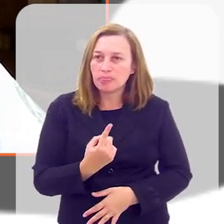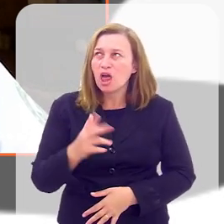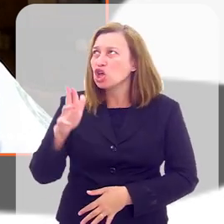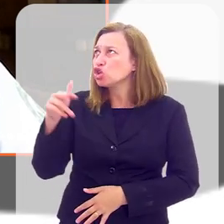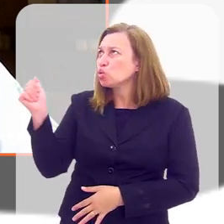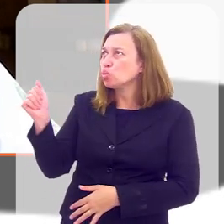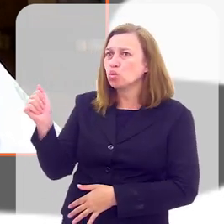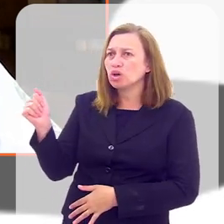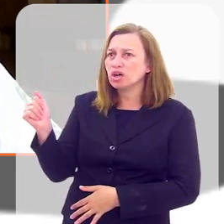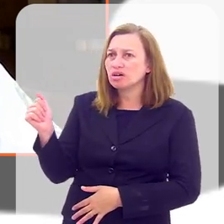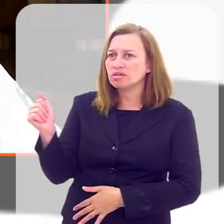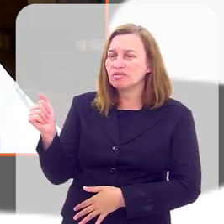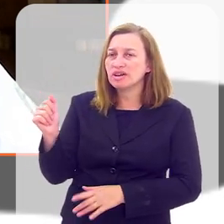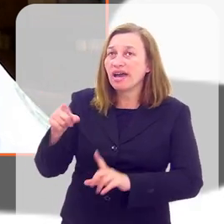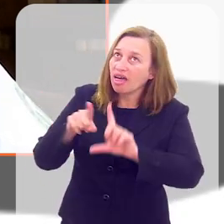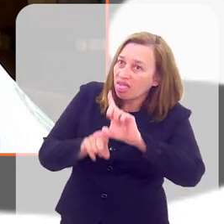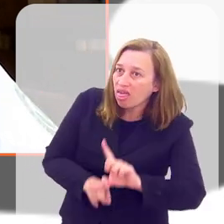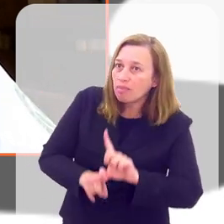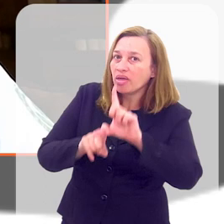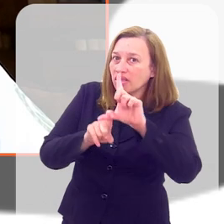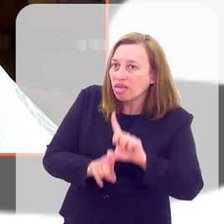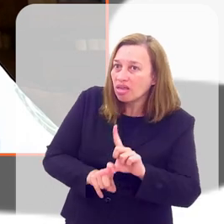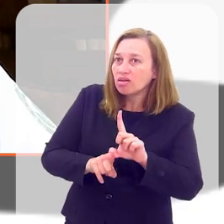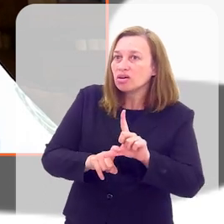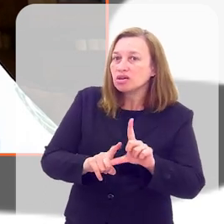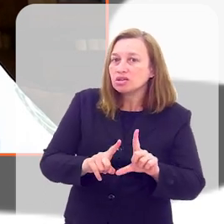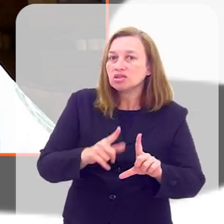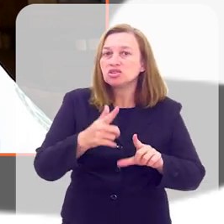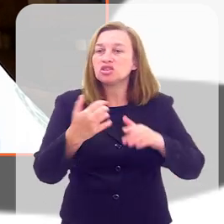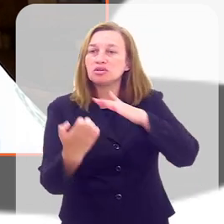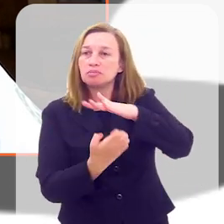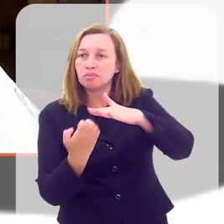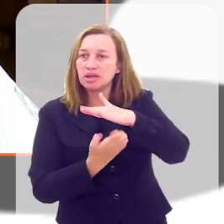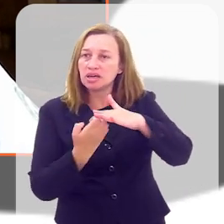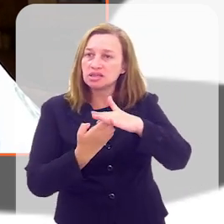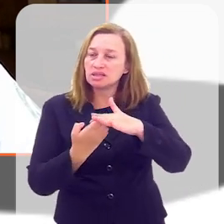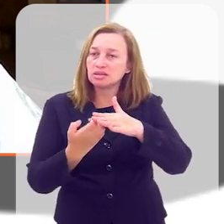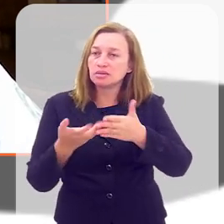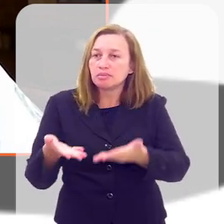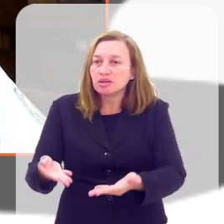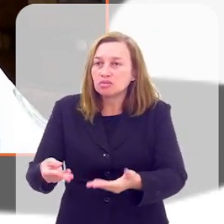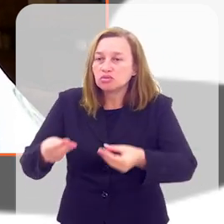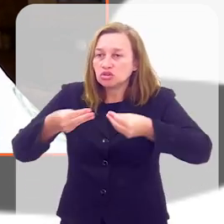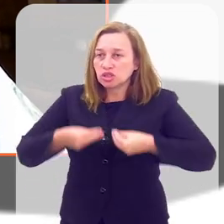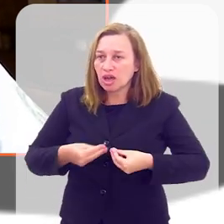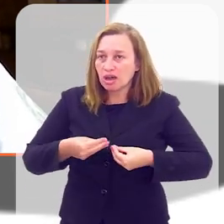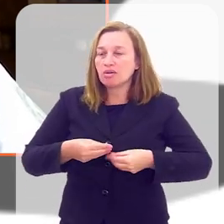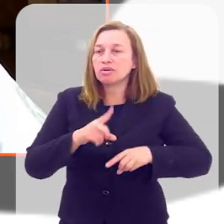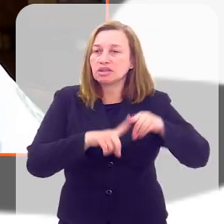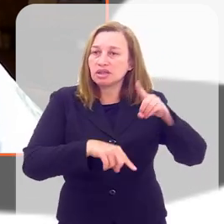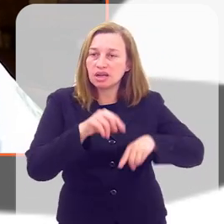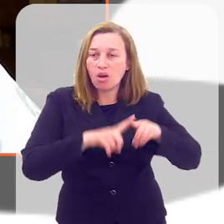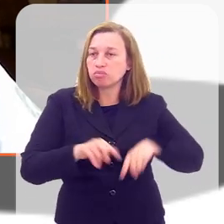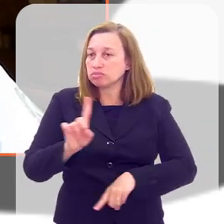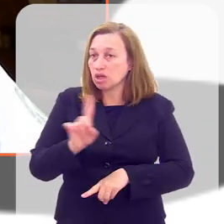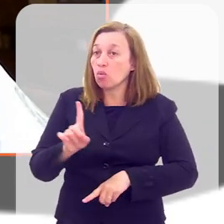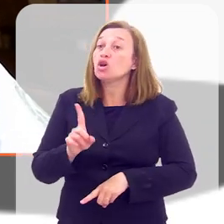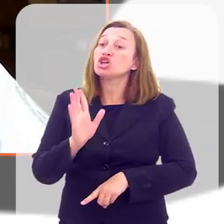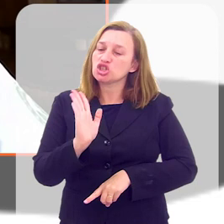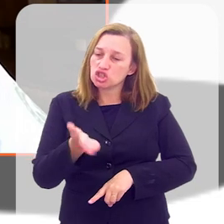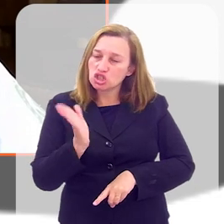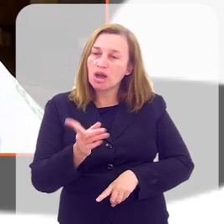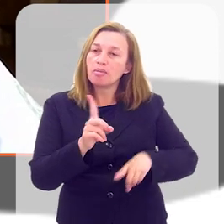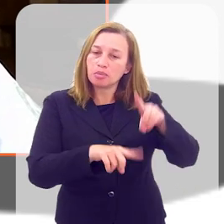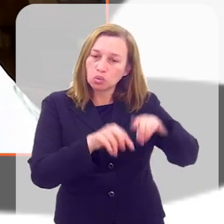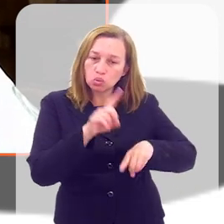estão vindo junto com a gente a gente nunca vai ficar dependendo de fornecedores externos porque o material tá tá